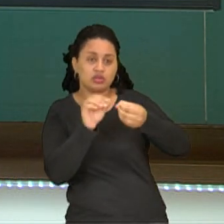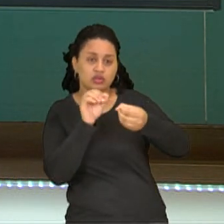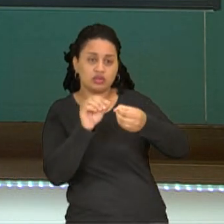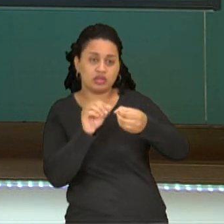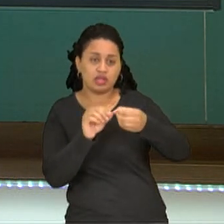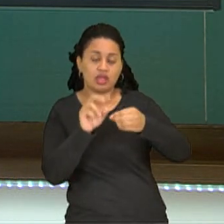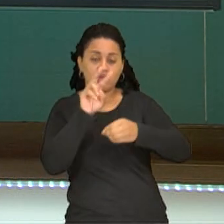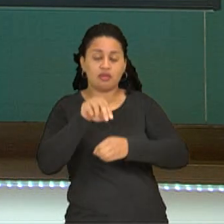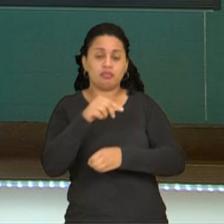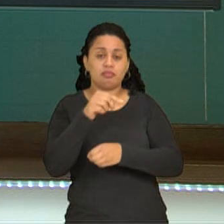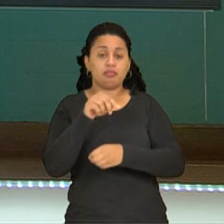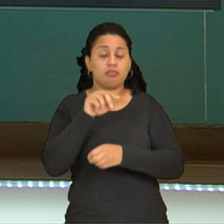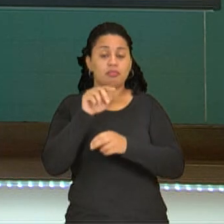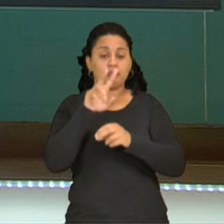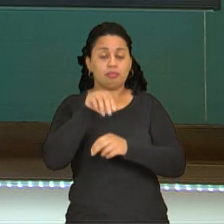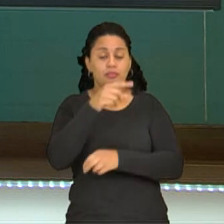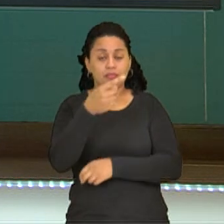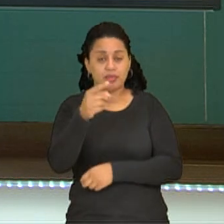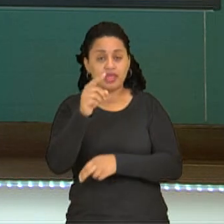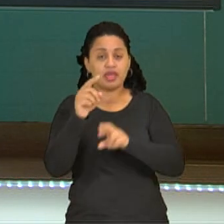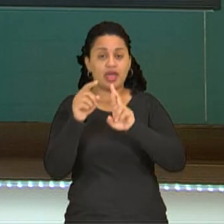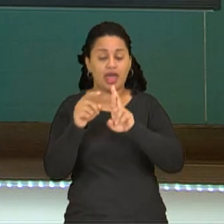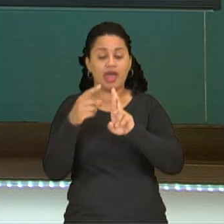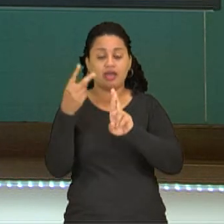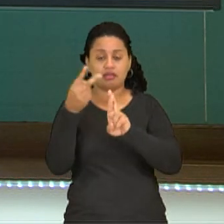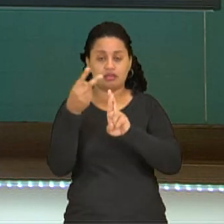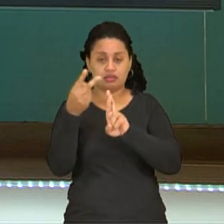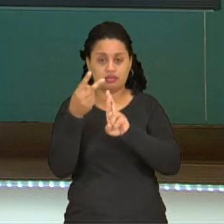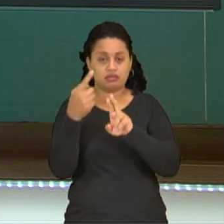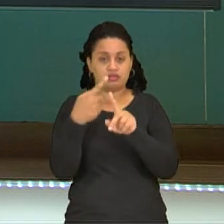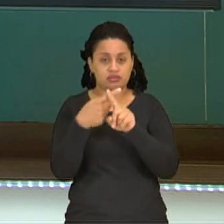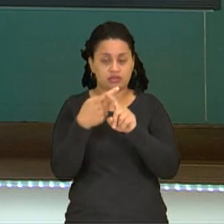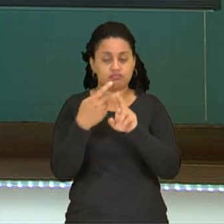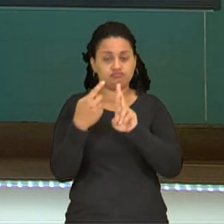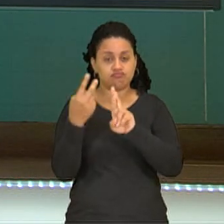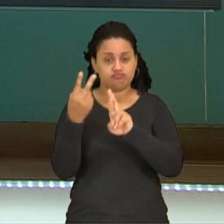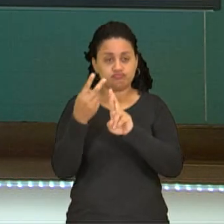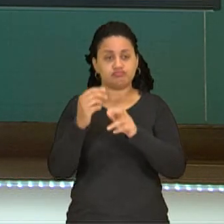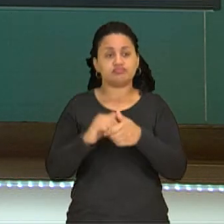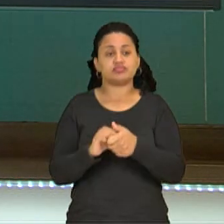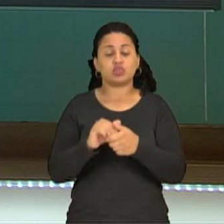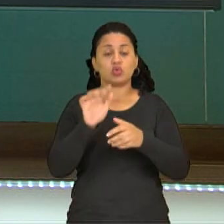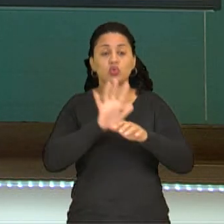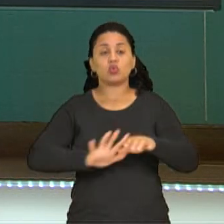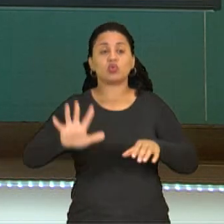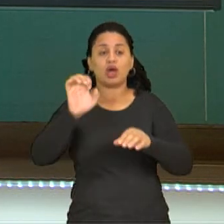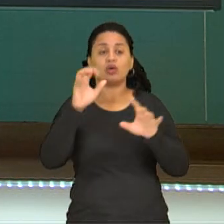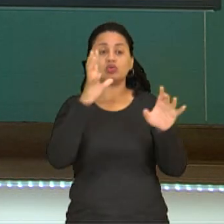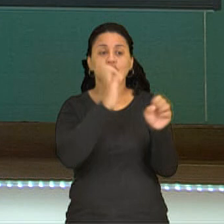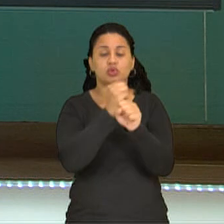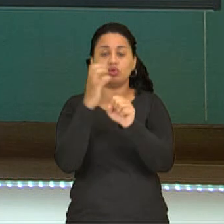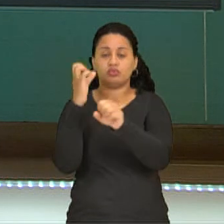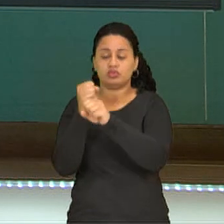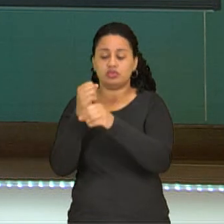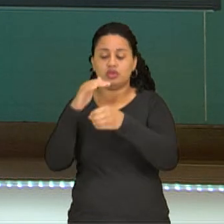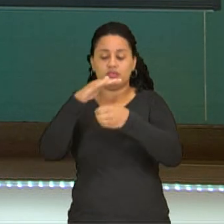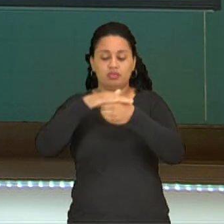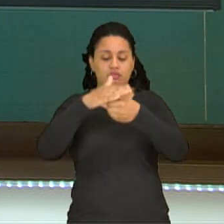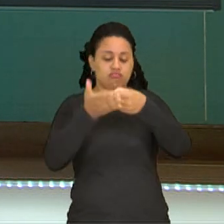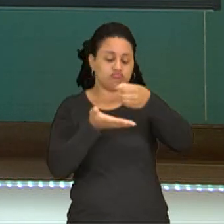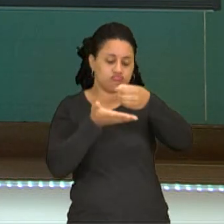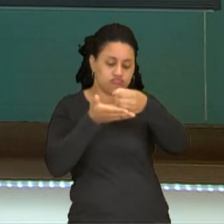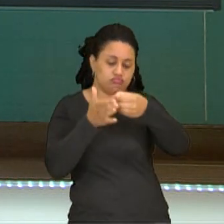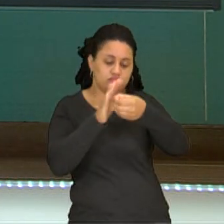quê? πr ao quadrado. O que seria a área total? A área total vai ser a soma das duas áreas da